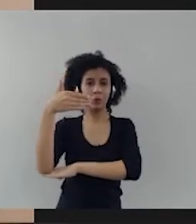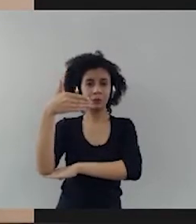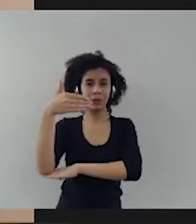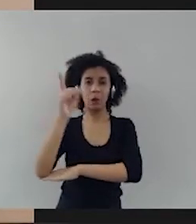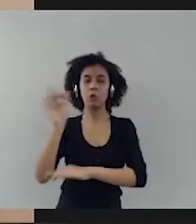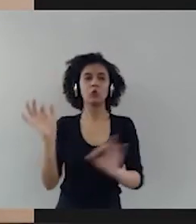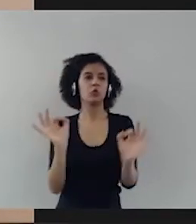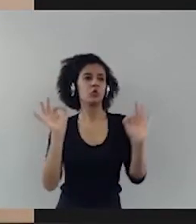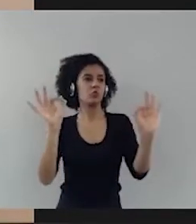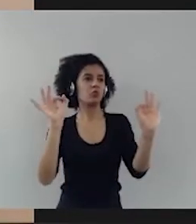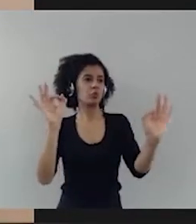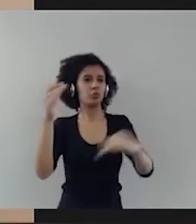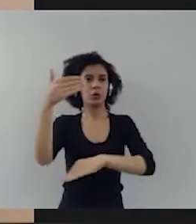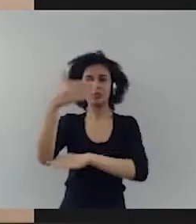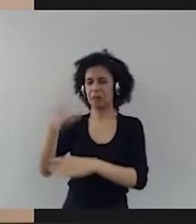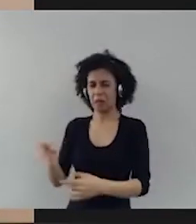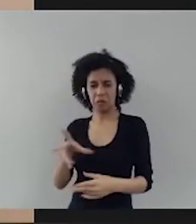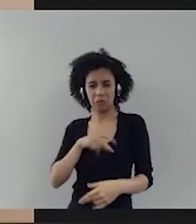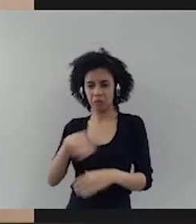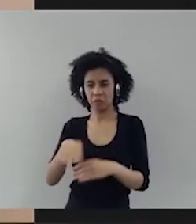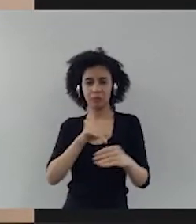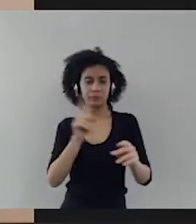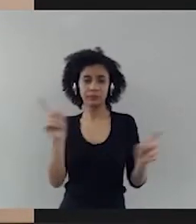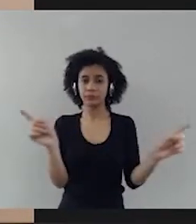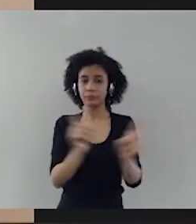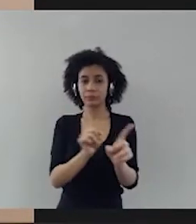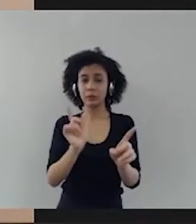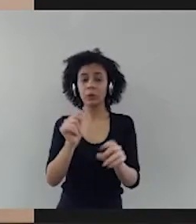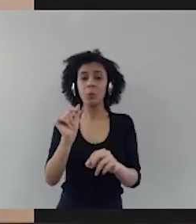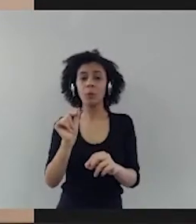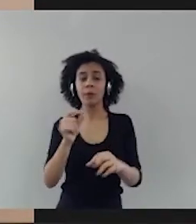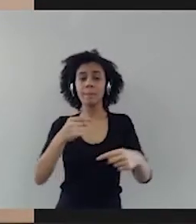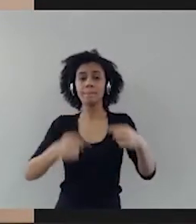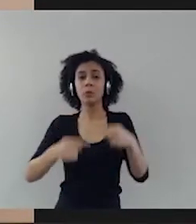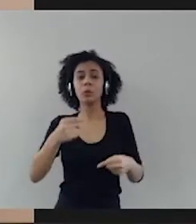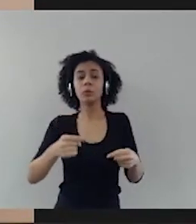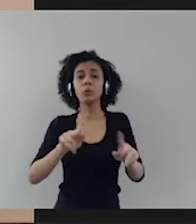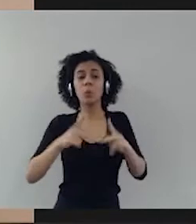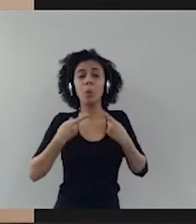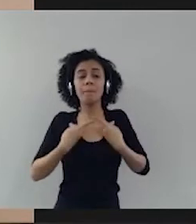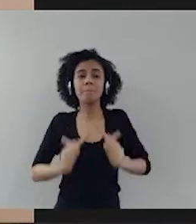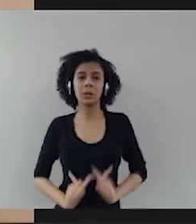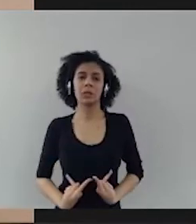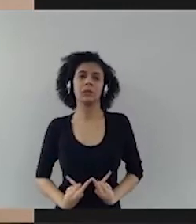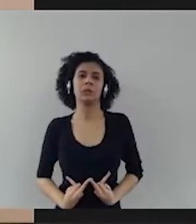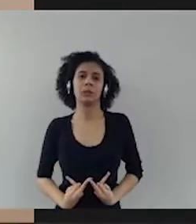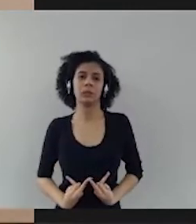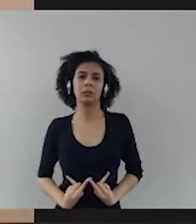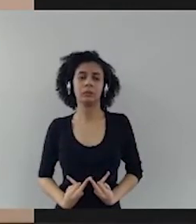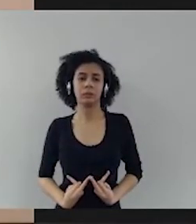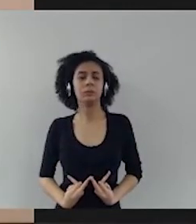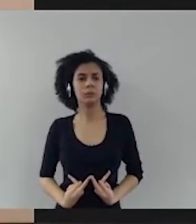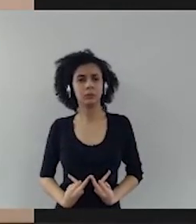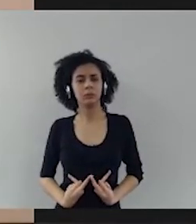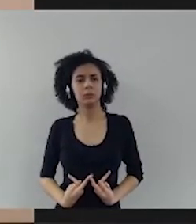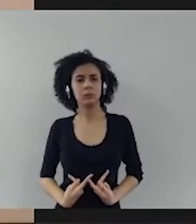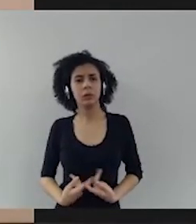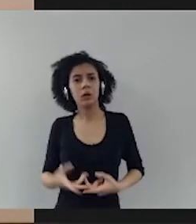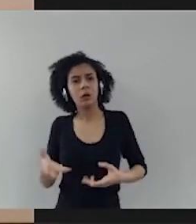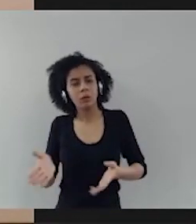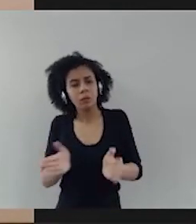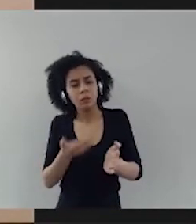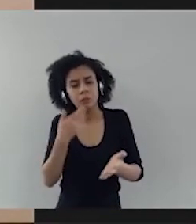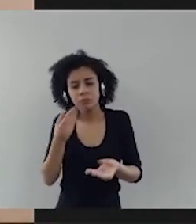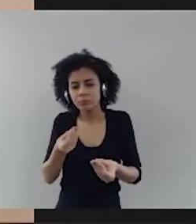luxúria, com uma política extravagante. É uma política humanista né, humanitária, que está